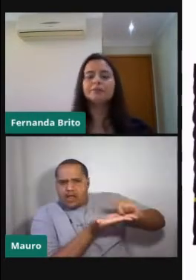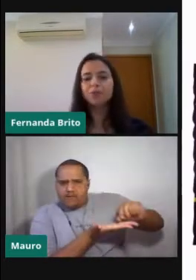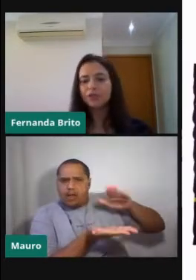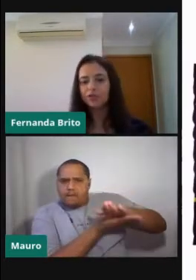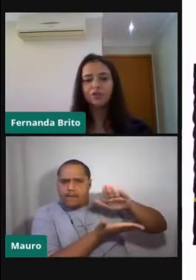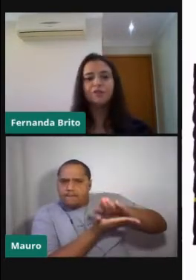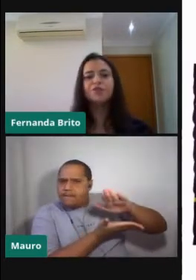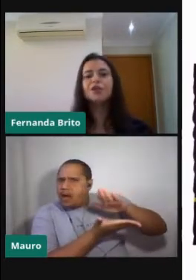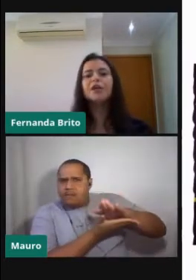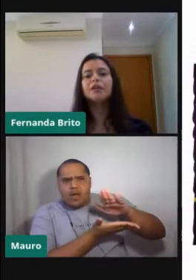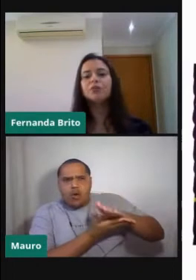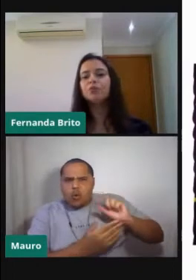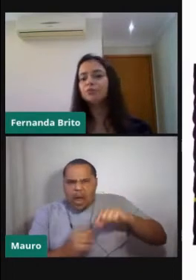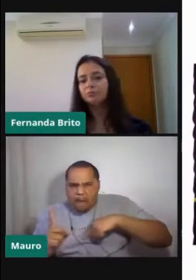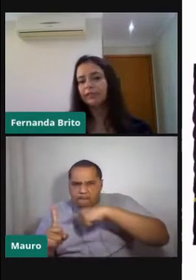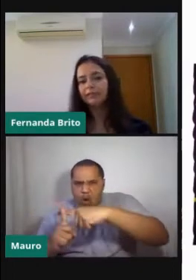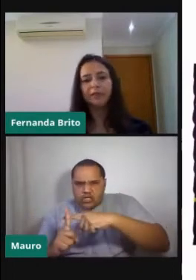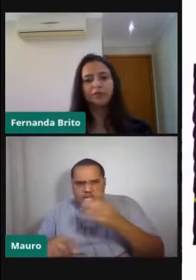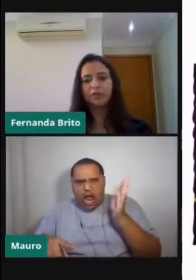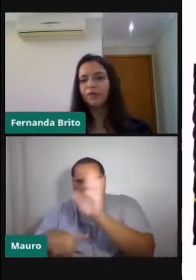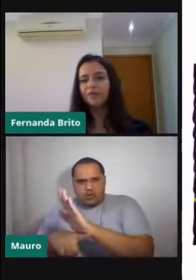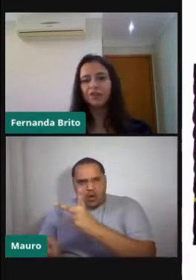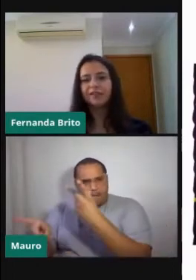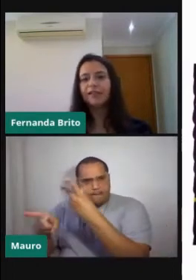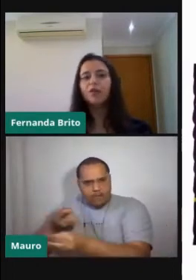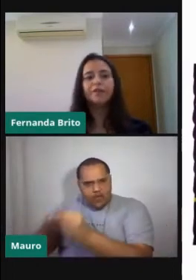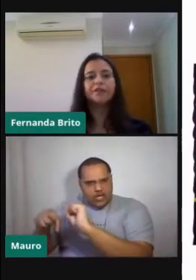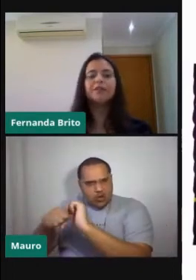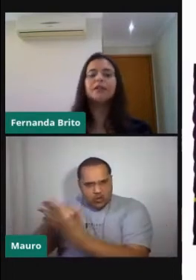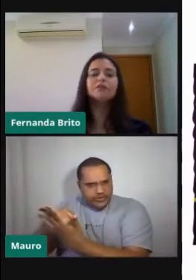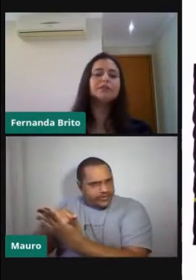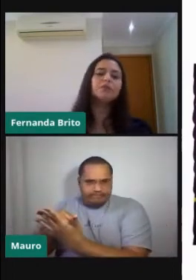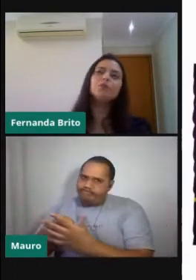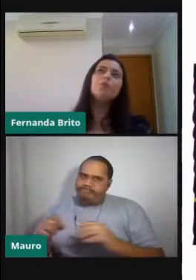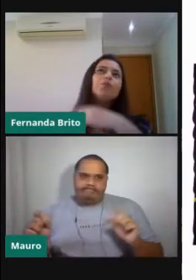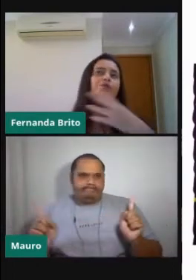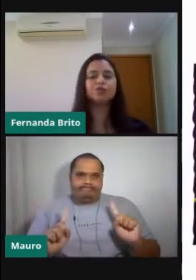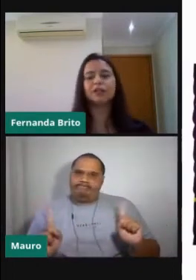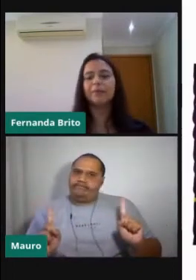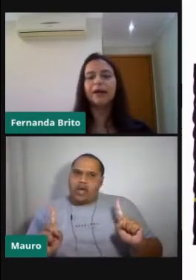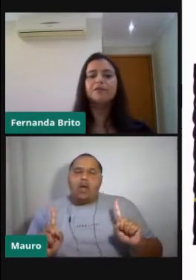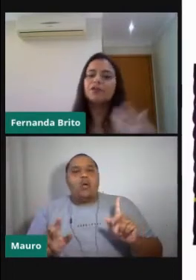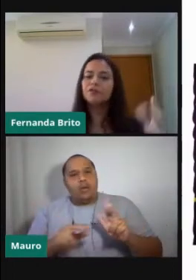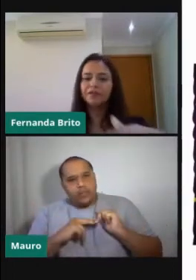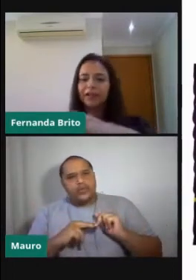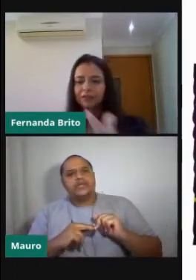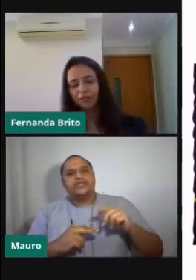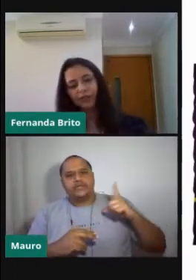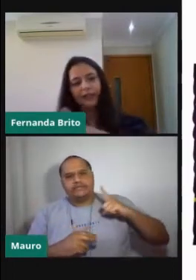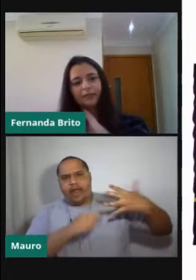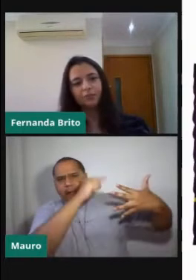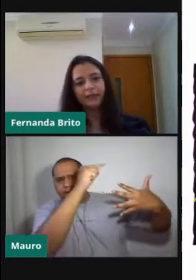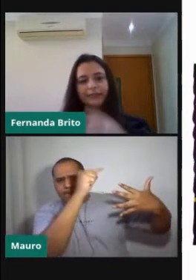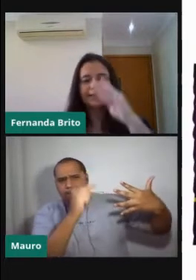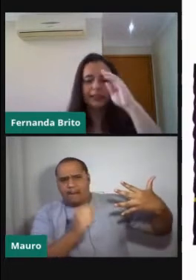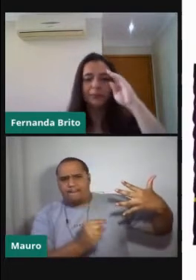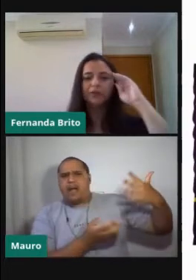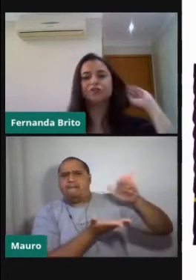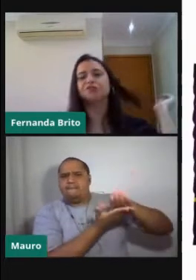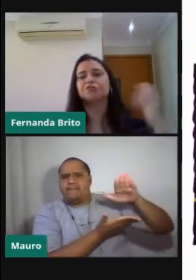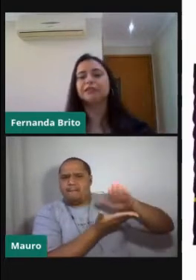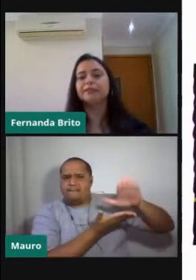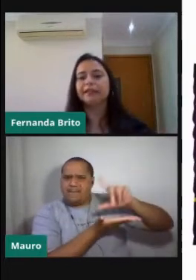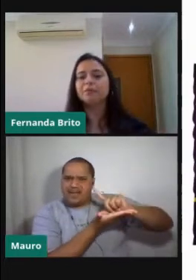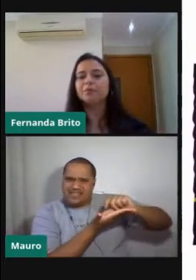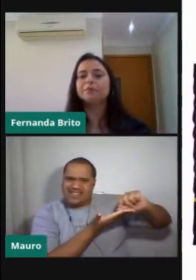efeitos positivos no tratamento da Covid-19. Então, são muitos trabalhos, eu não vou falar de cada um deles aqui,